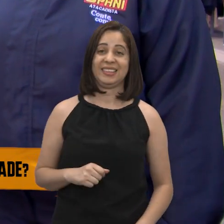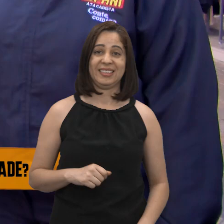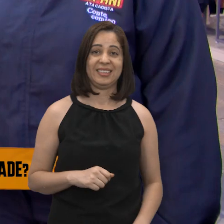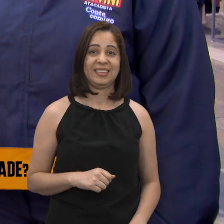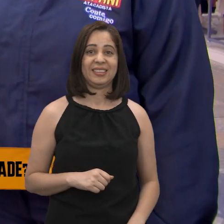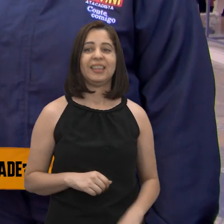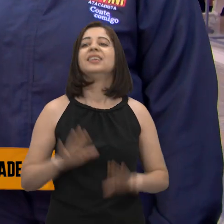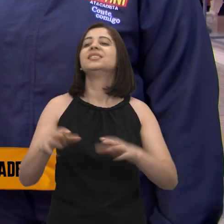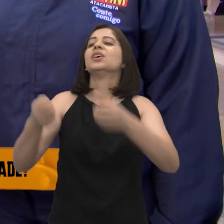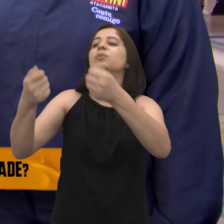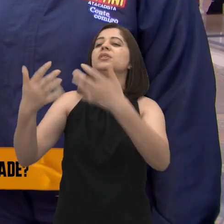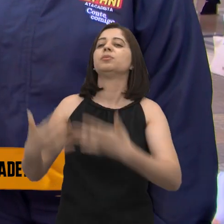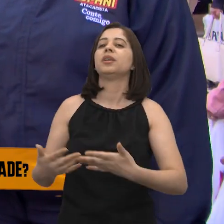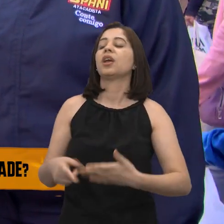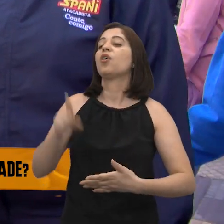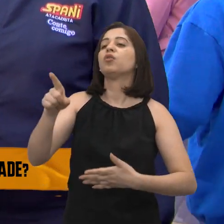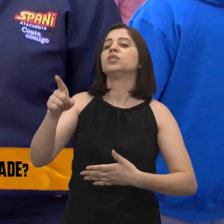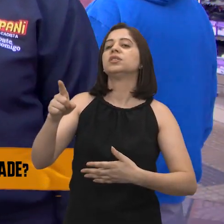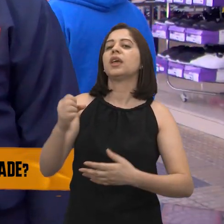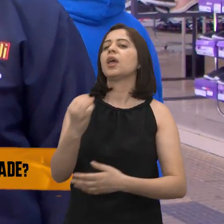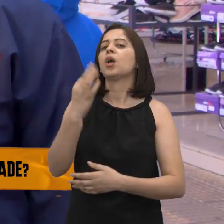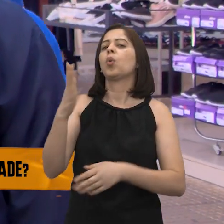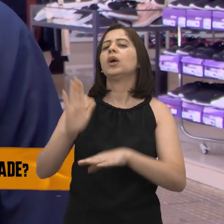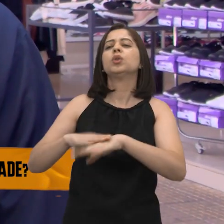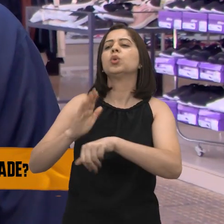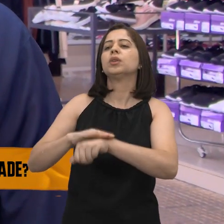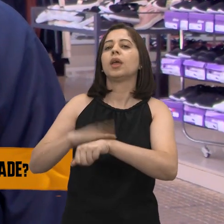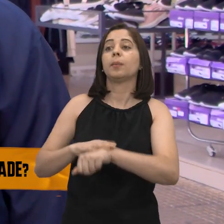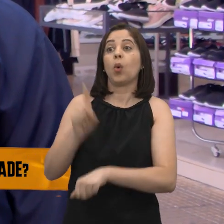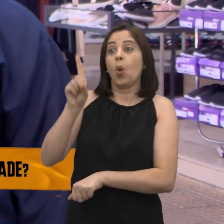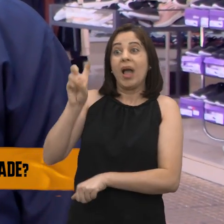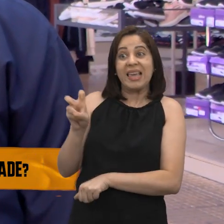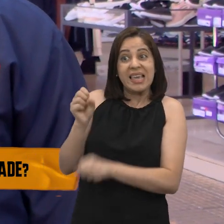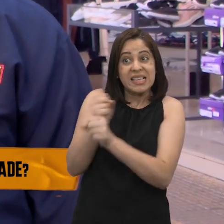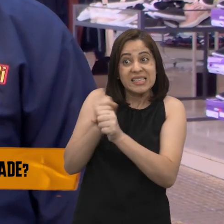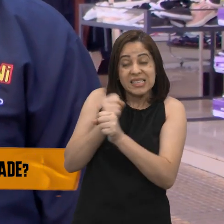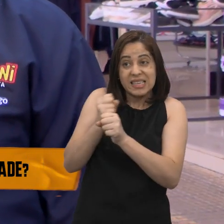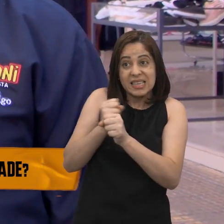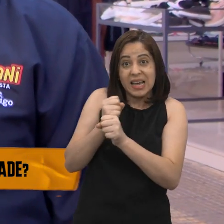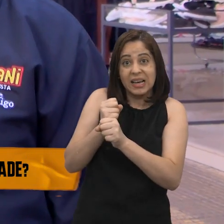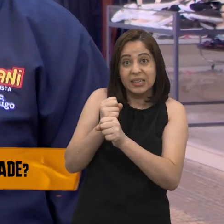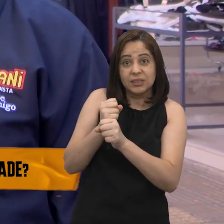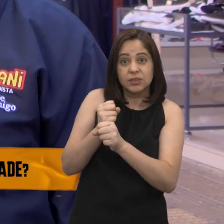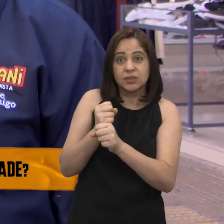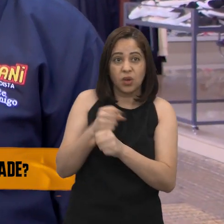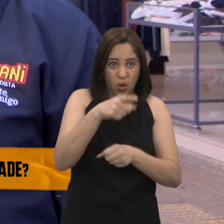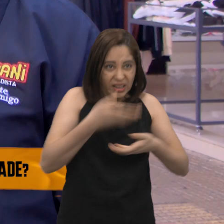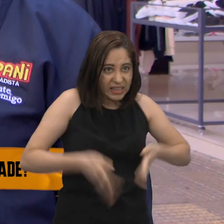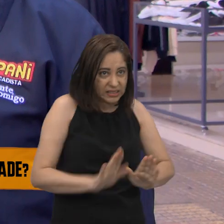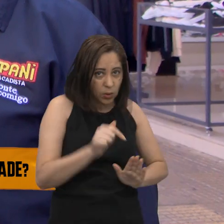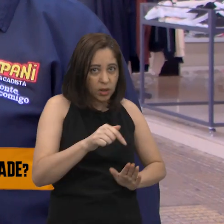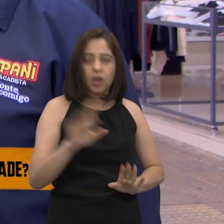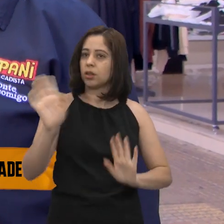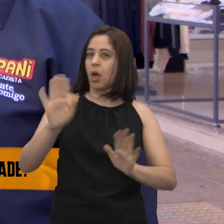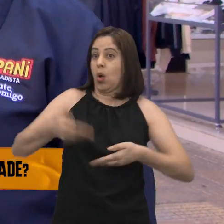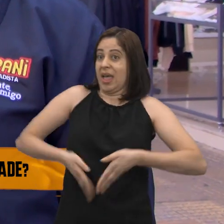me diz uma coisa, de Nayara, tá quanto tempo em São José dos Campos? Eu tô há 15 anos, mais de 15 anos. Nasceu aqui? Não, sou